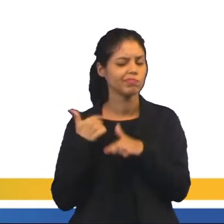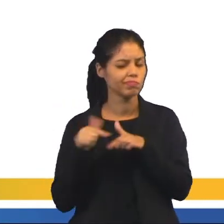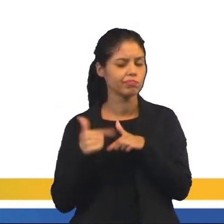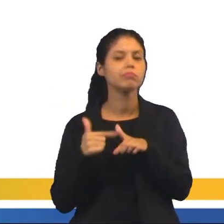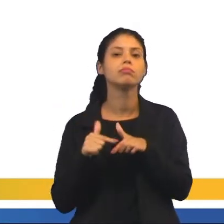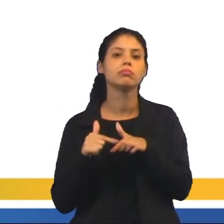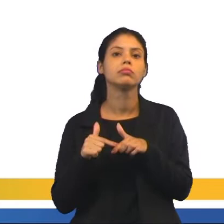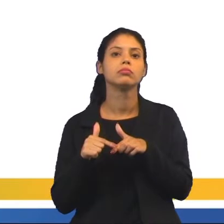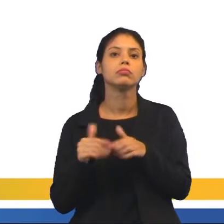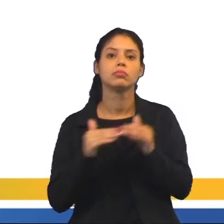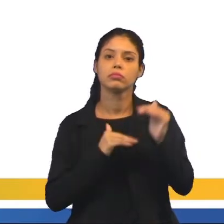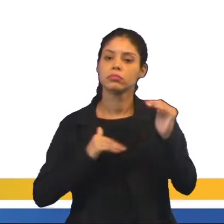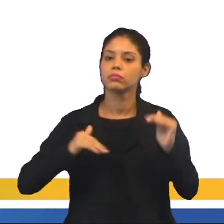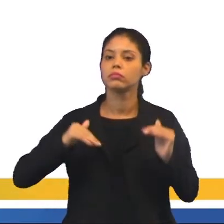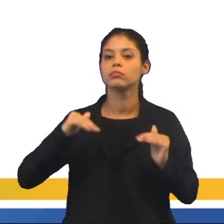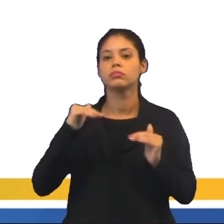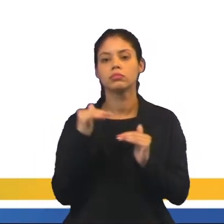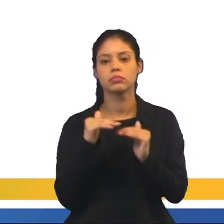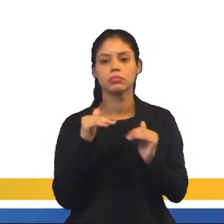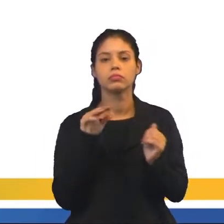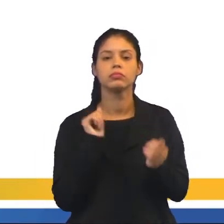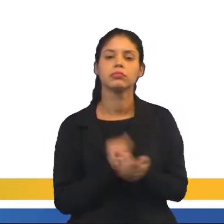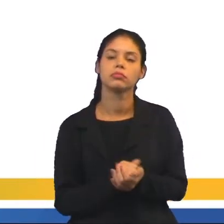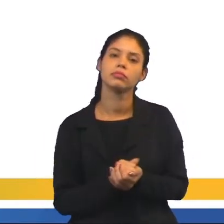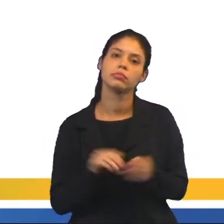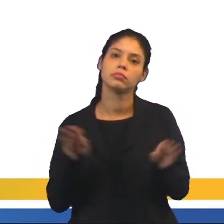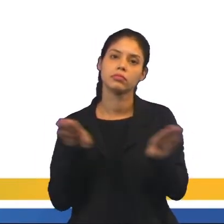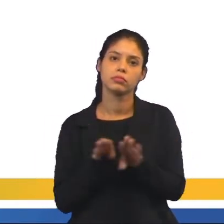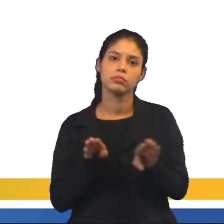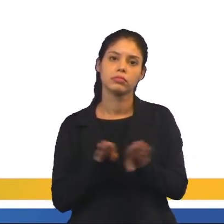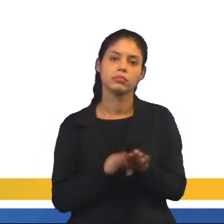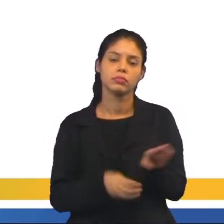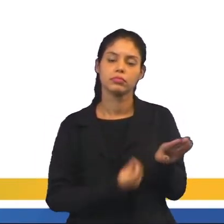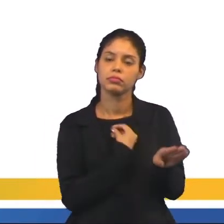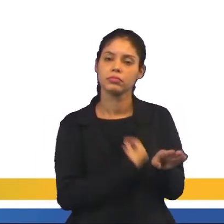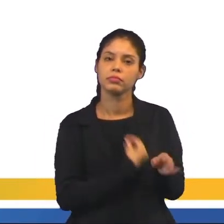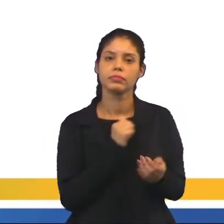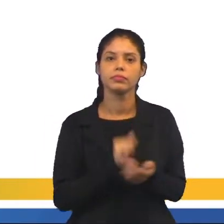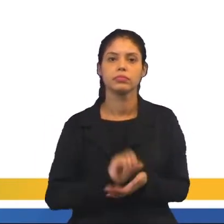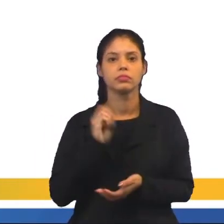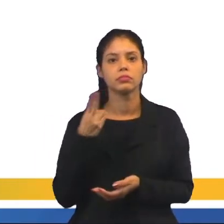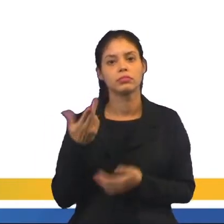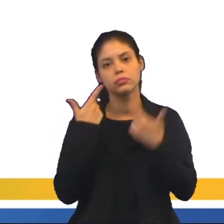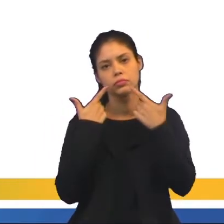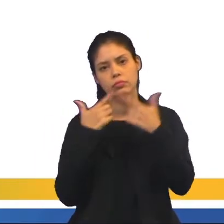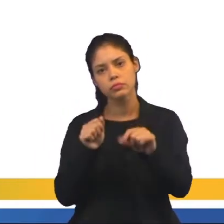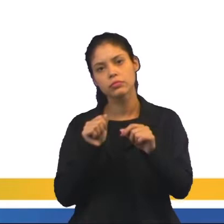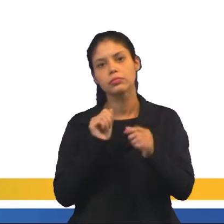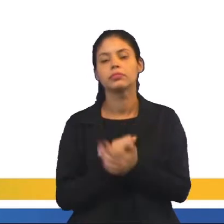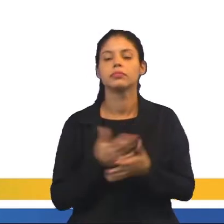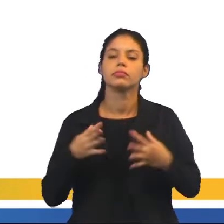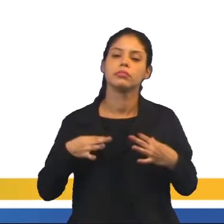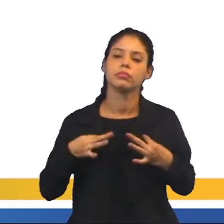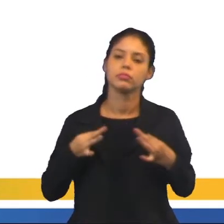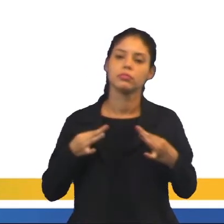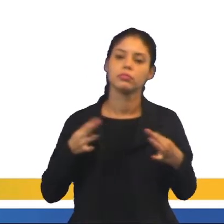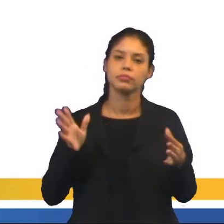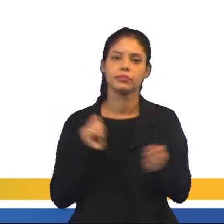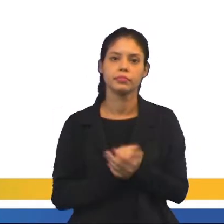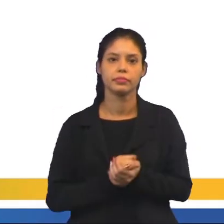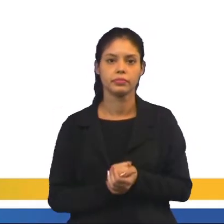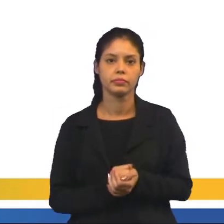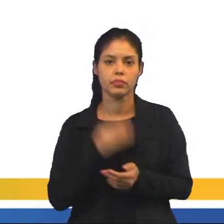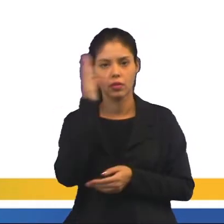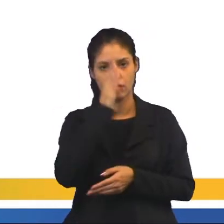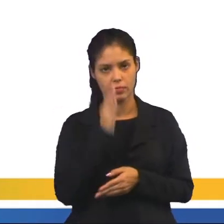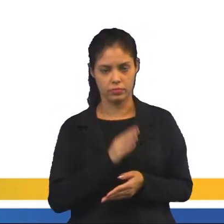de subsistência, que trabalha apenas para garantir a sua sobrevivência. Ou numa linguagem, numa roupagem mais nova que a gente